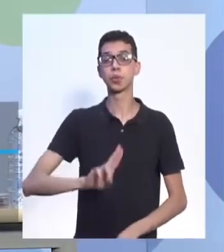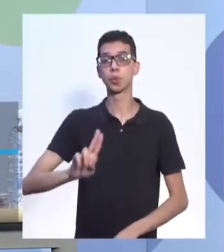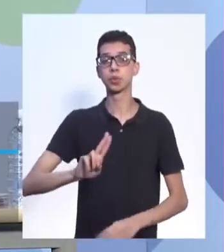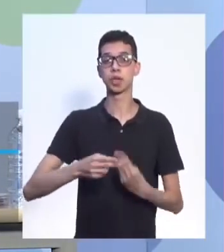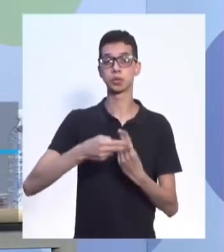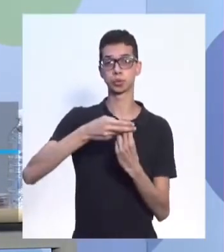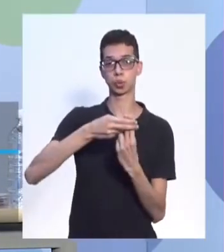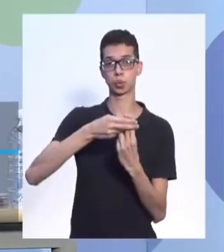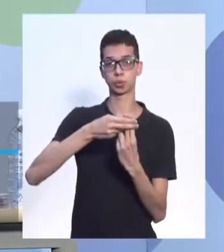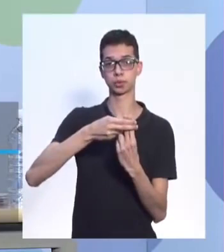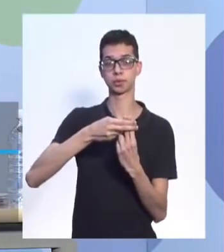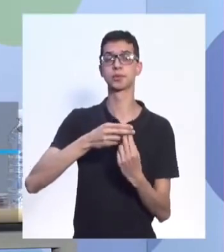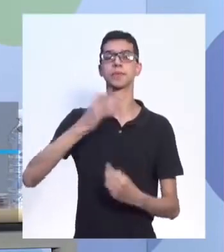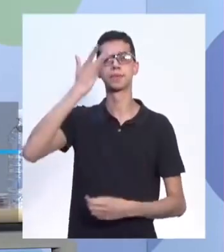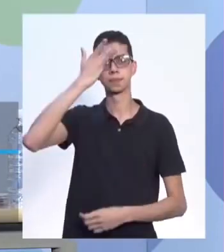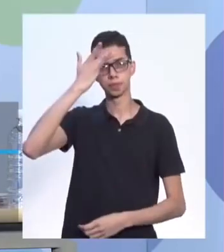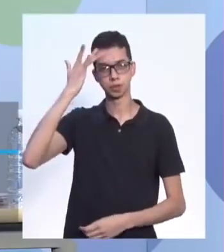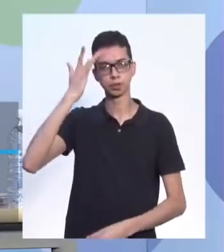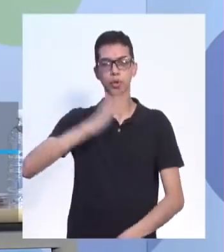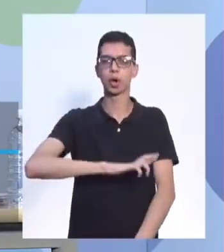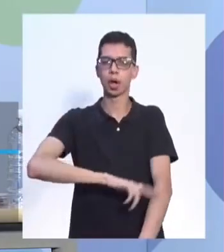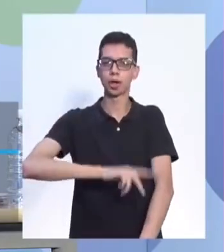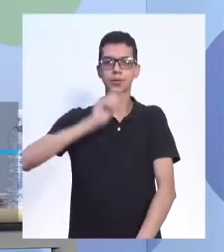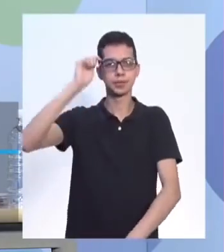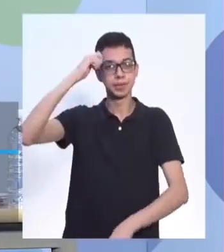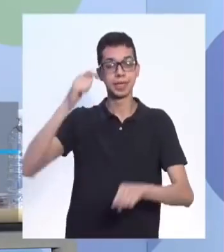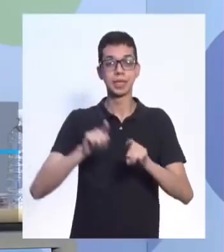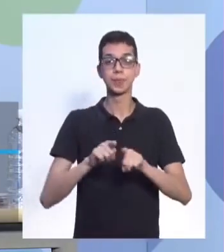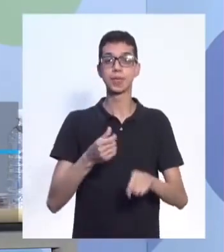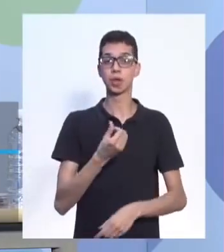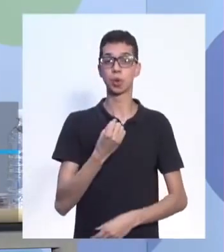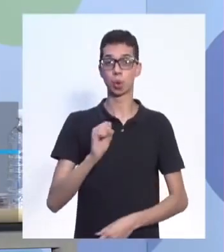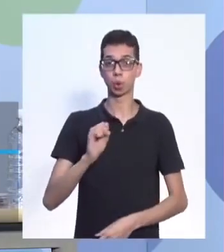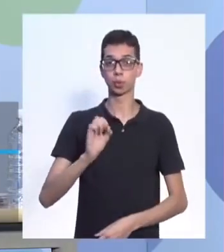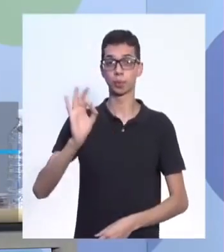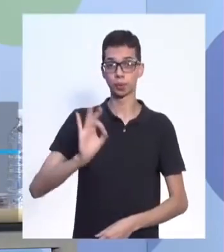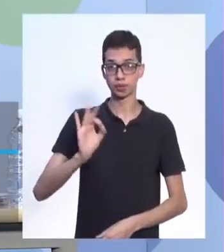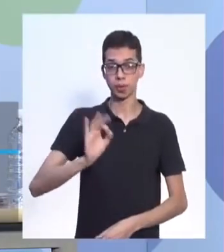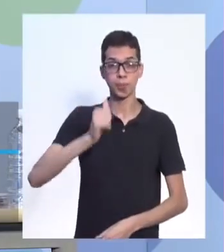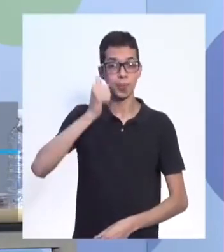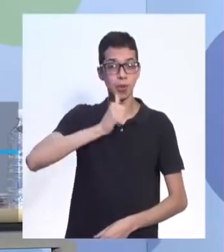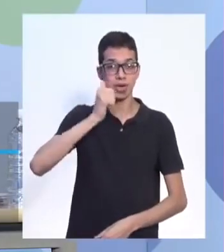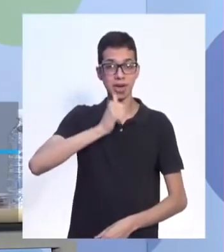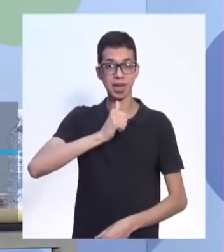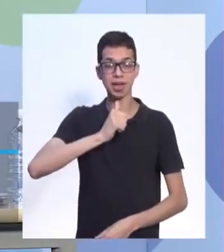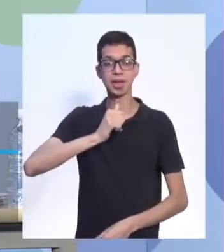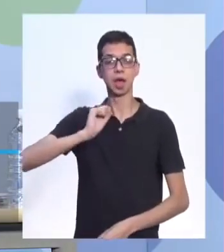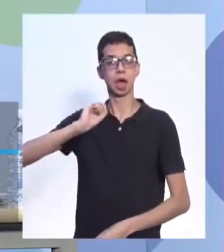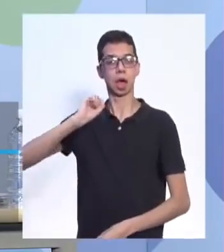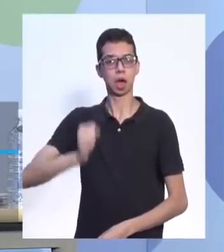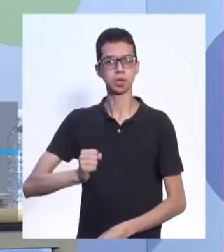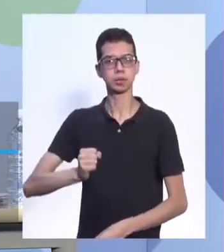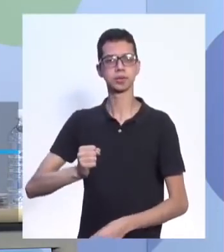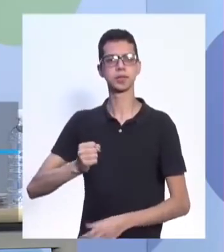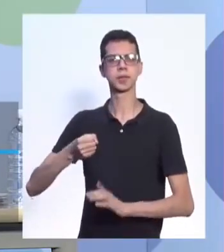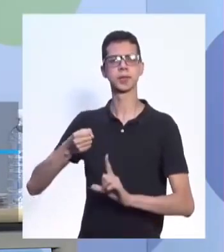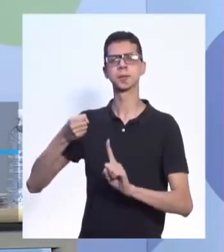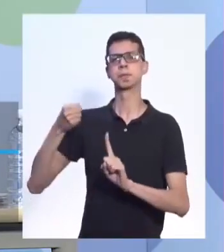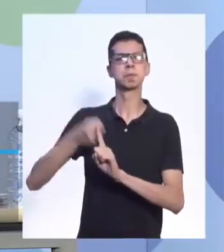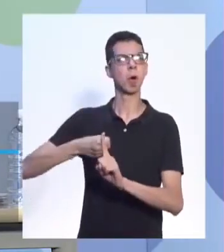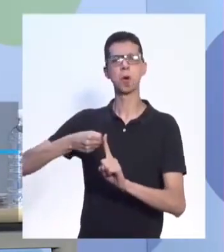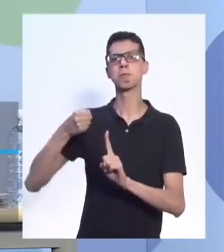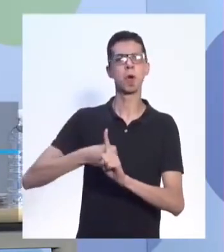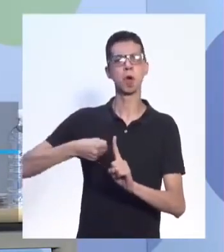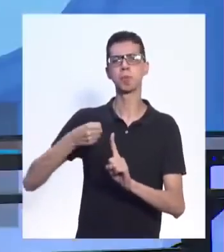negras. Mais de 68% das mulheres que são assassinadas por agressão são